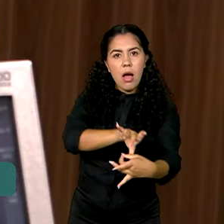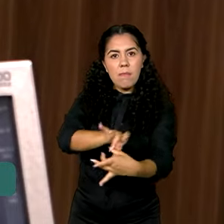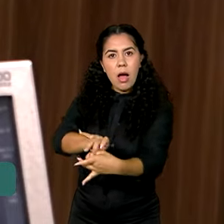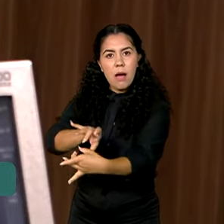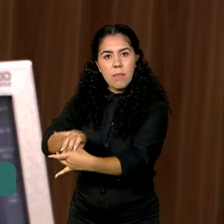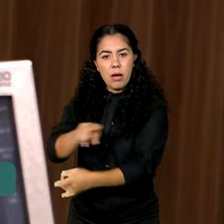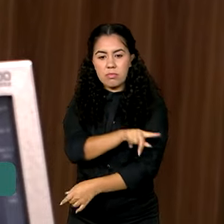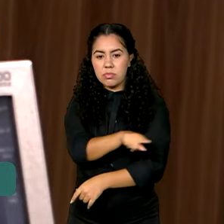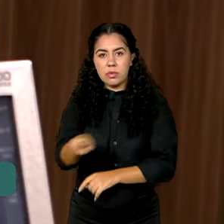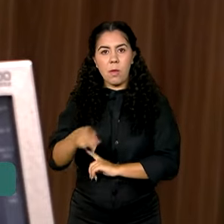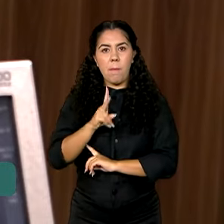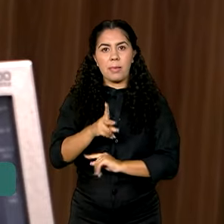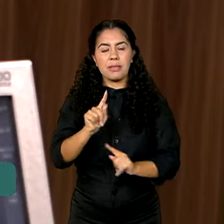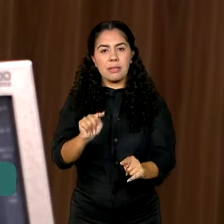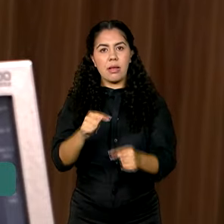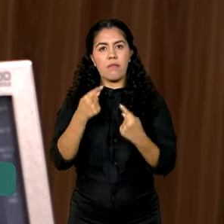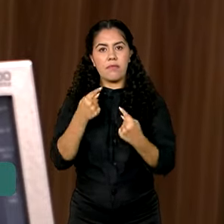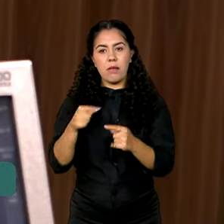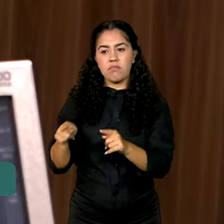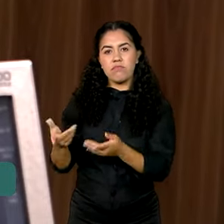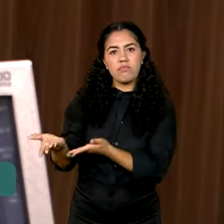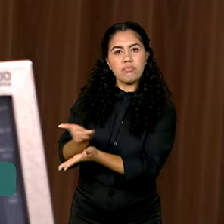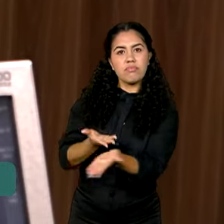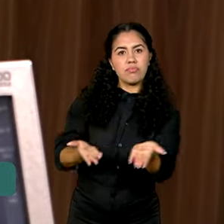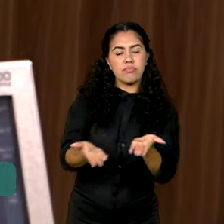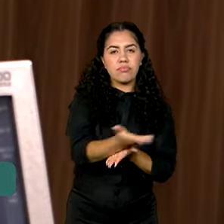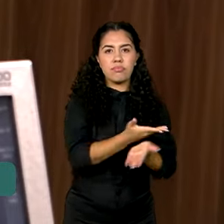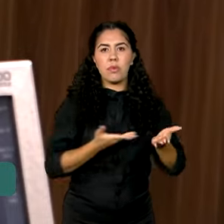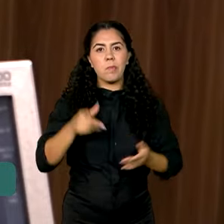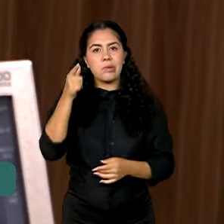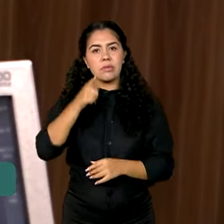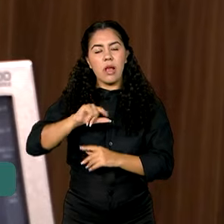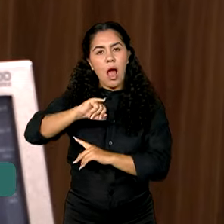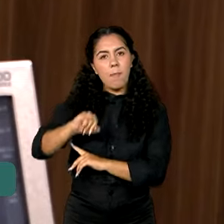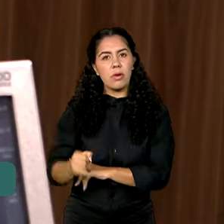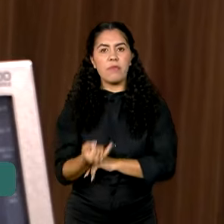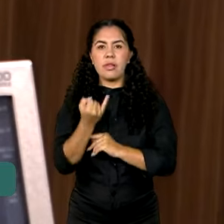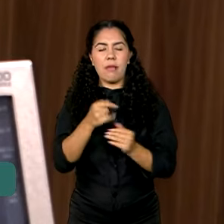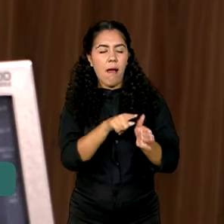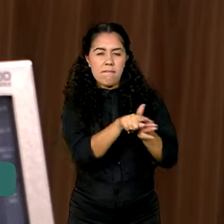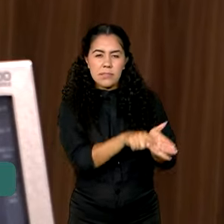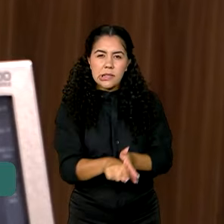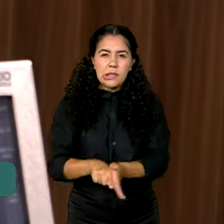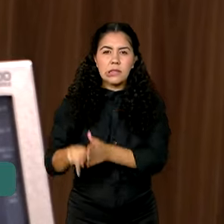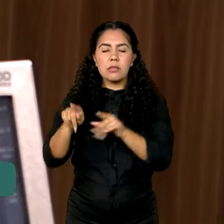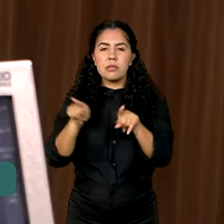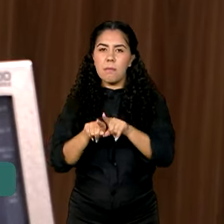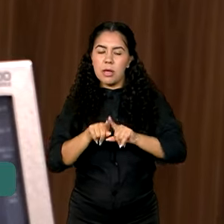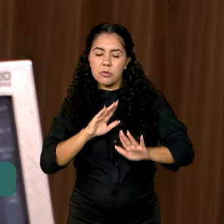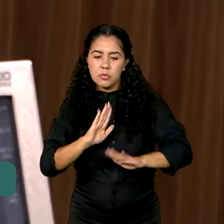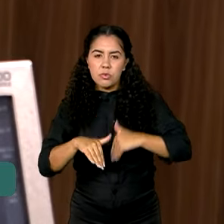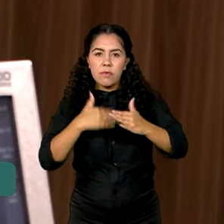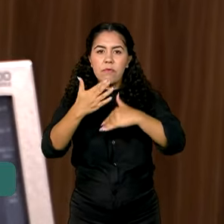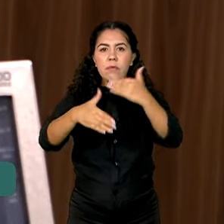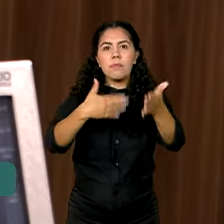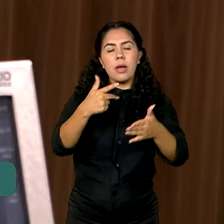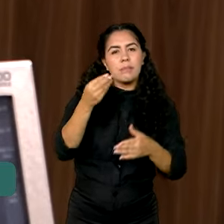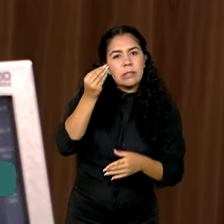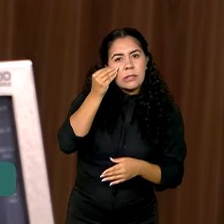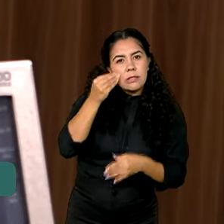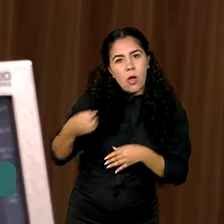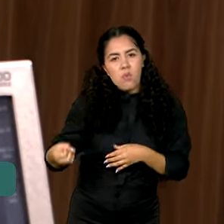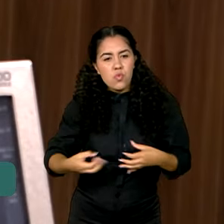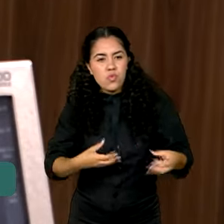desafio, que é uma maneira de você aproveitar mais a pesquisa, o desenvolvimento, a busca, né, da